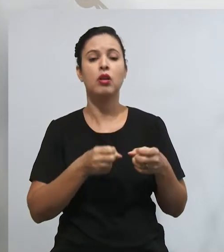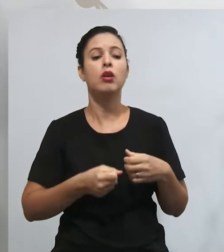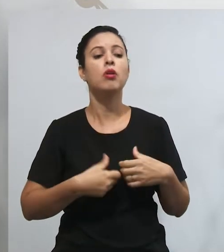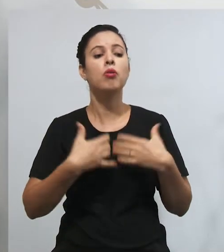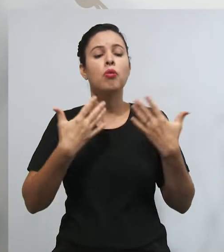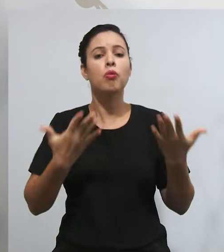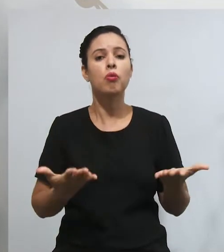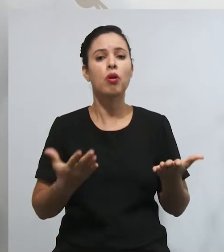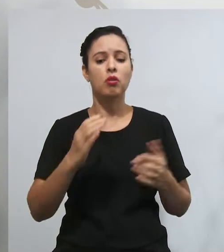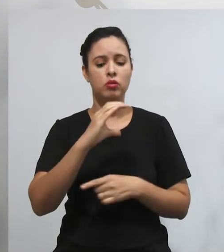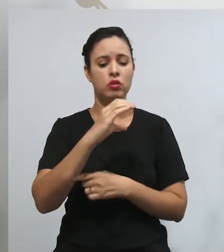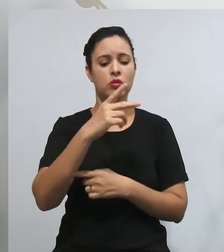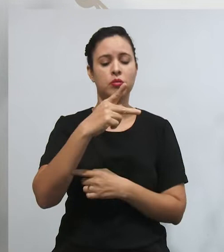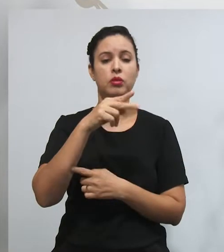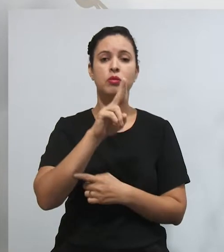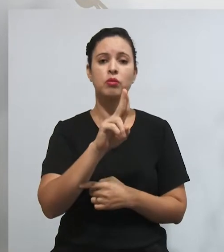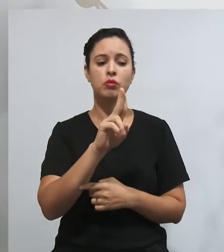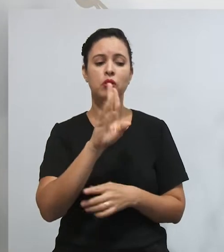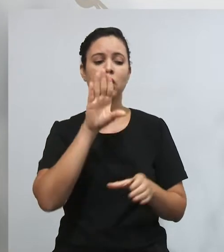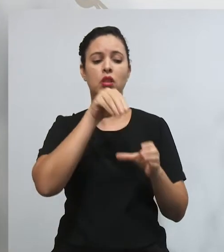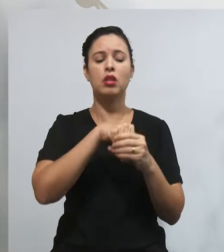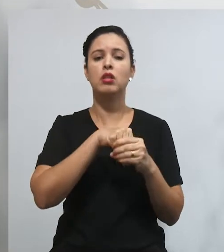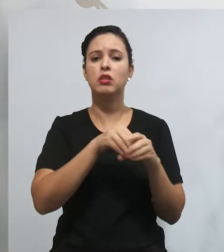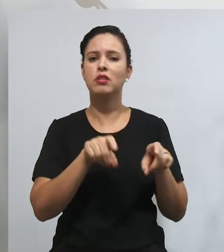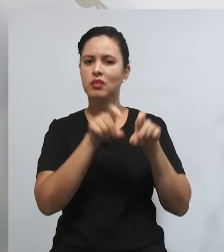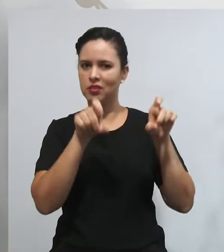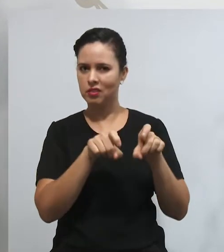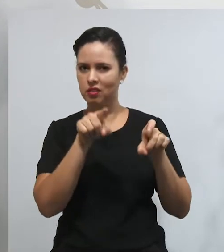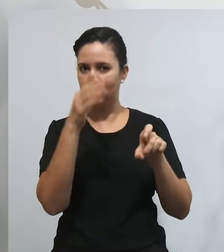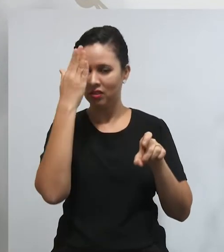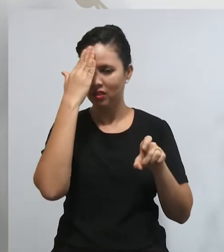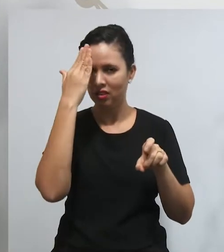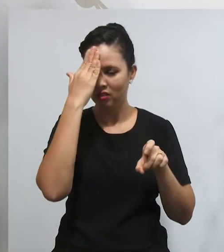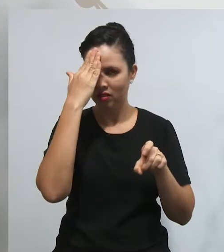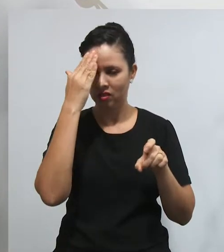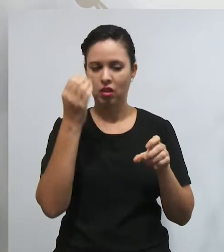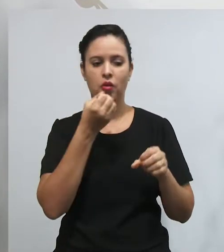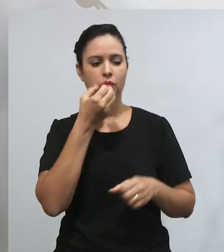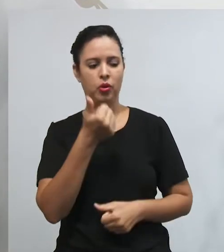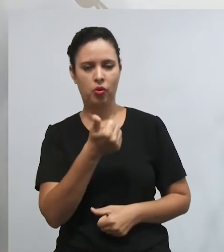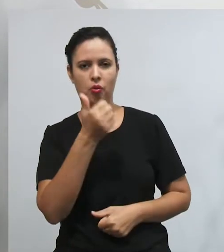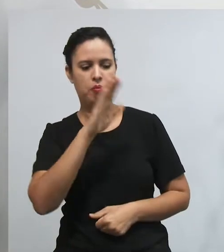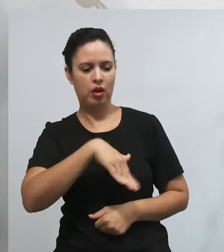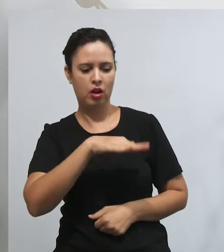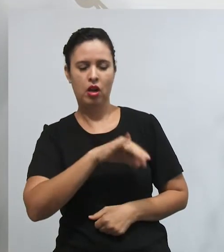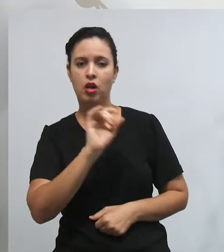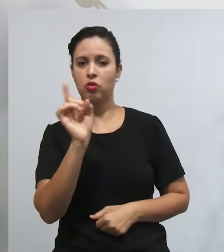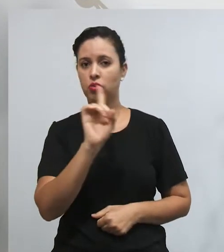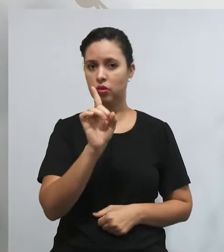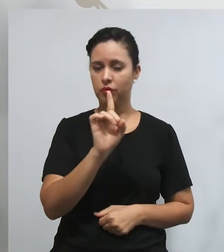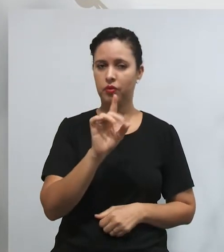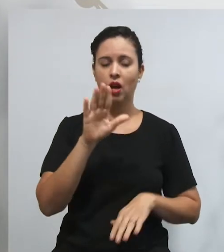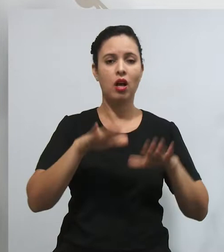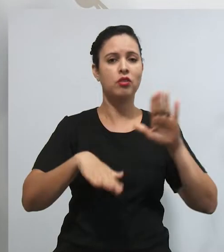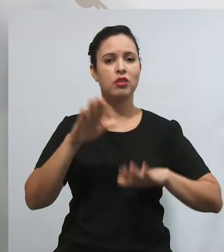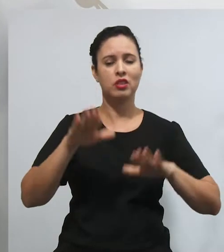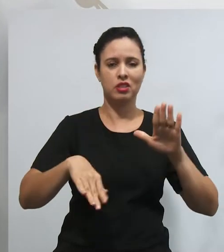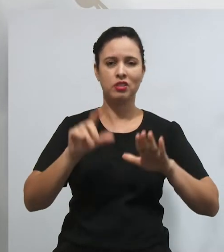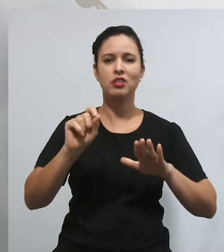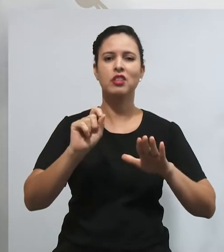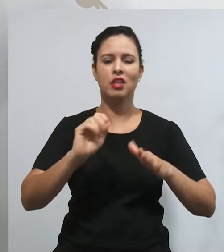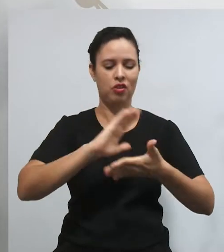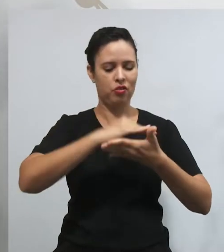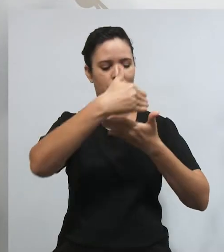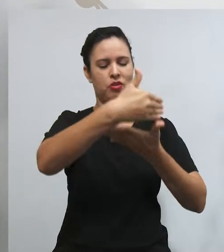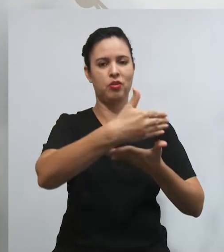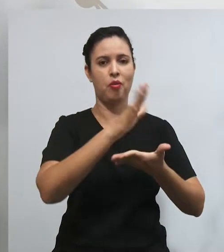é o processador que tem nessa máquina. E aí você vai conseguir saber se realmente está barato ou não aquele computador. Às vezes é uma promoção de um